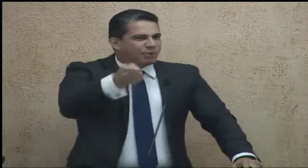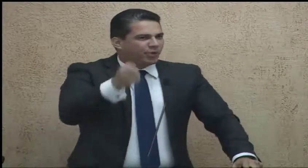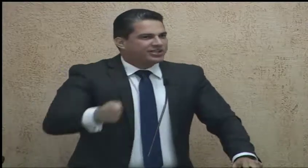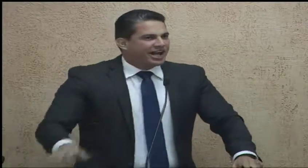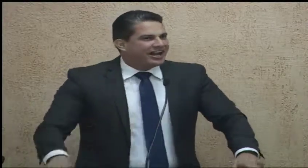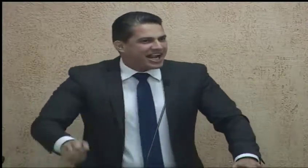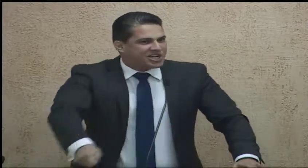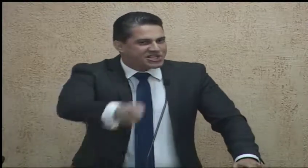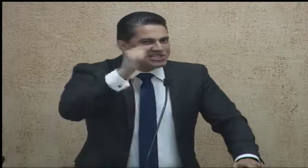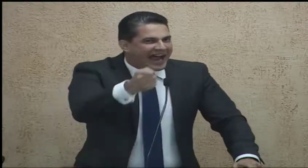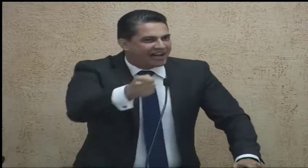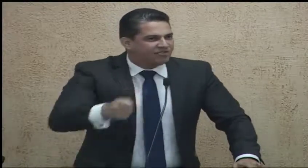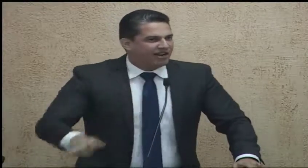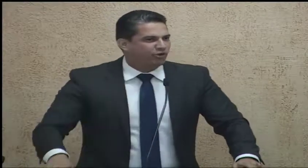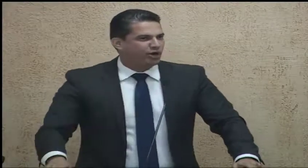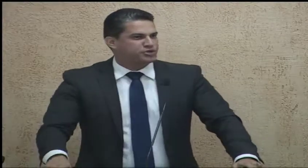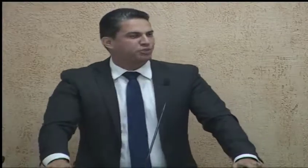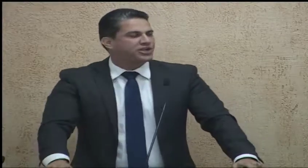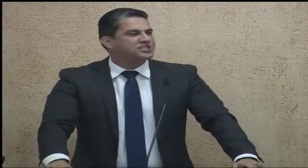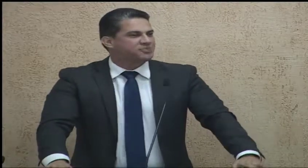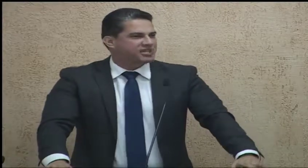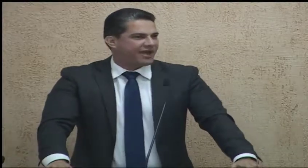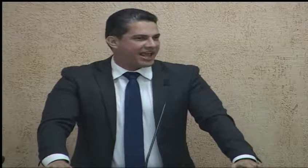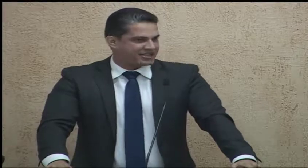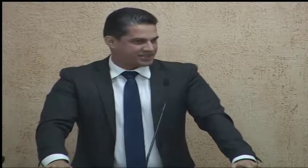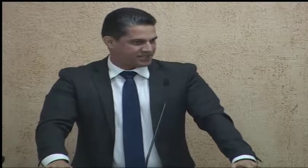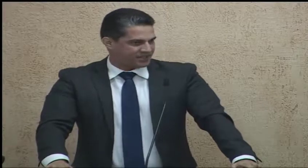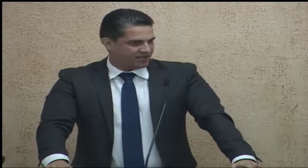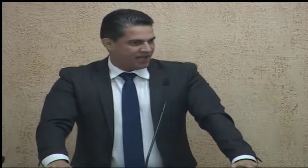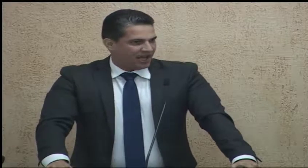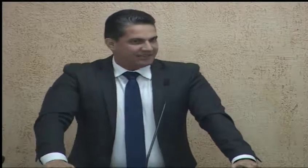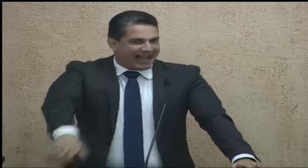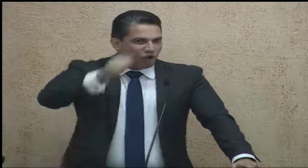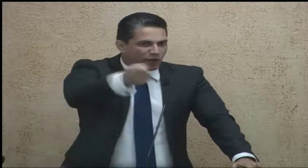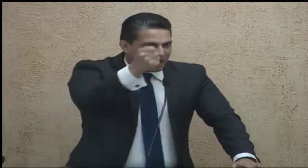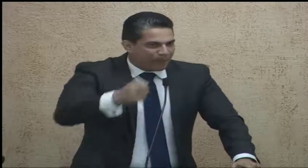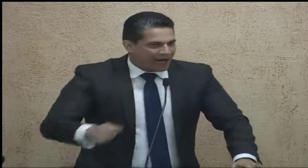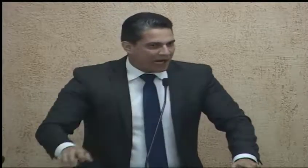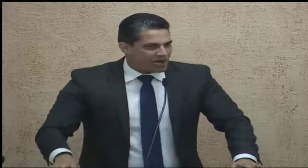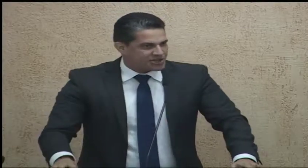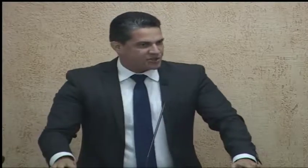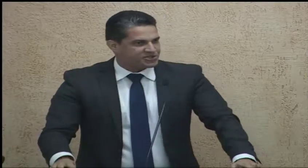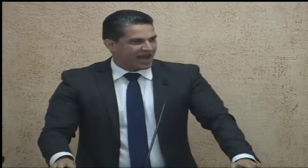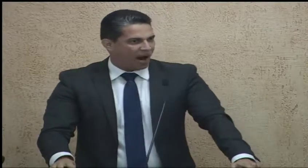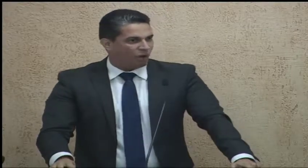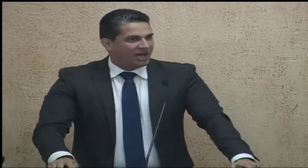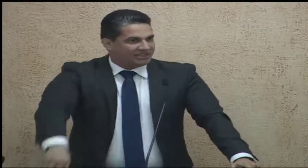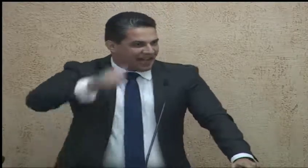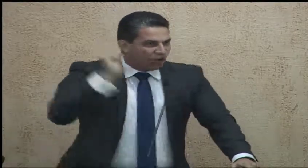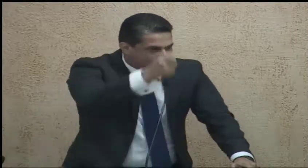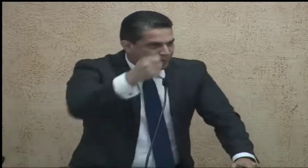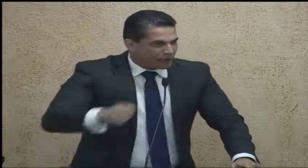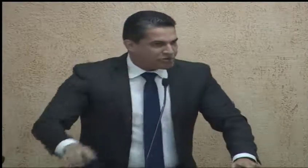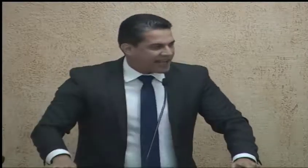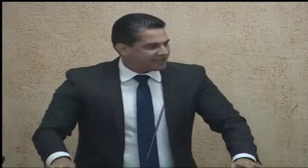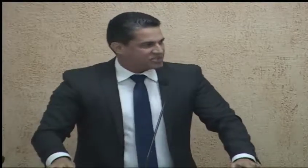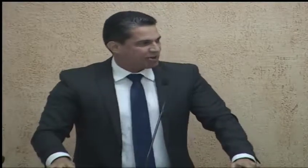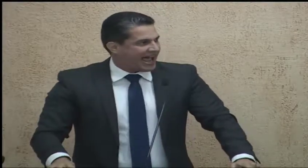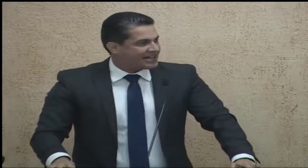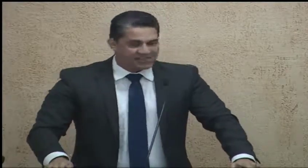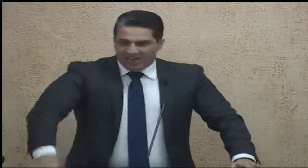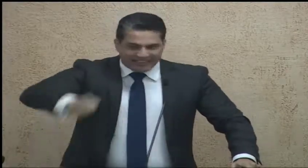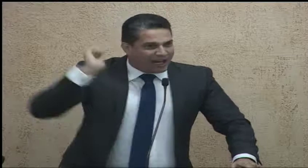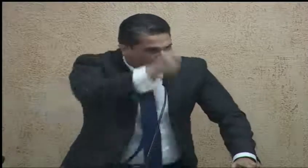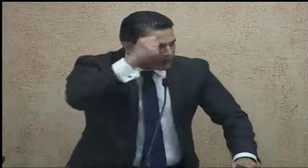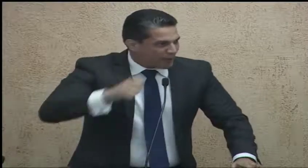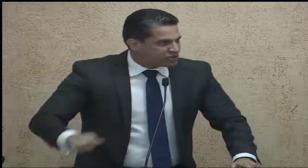alegria em poder legislar em favor dos munícipes limeirenses, na luta pela causa social, na luta pelo direito das